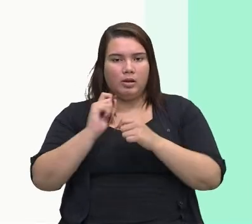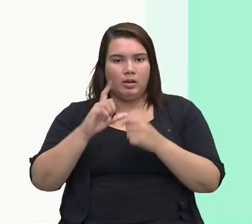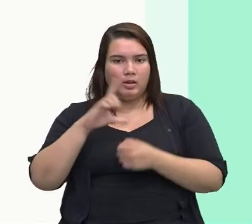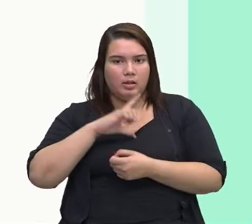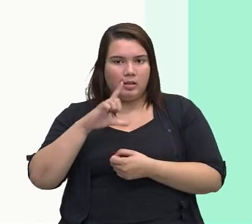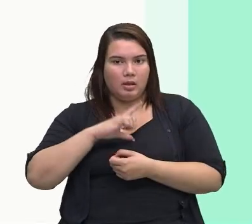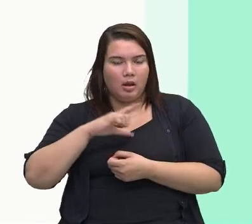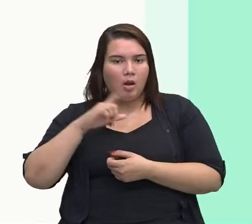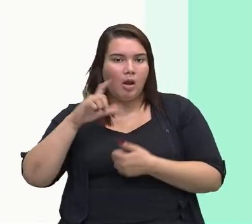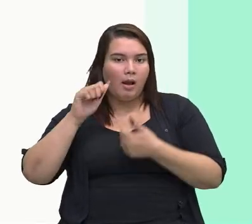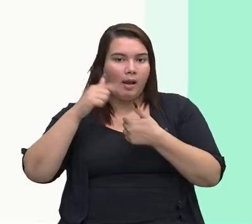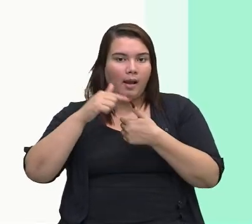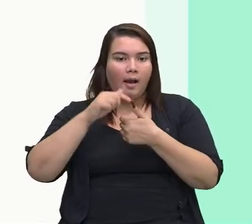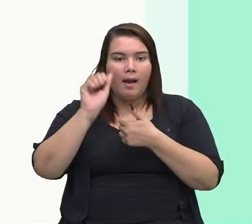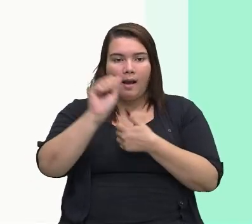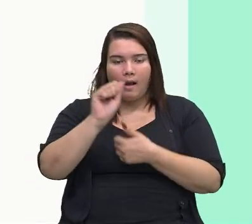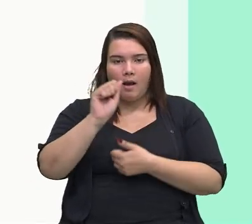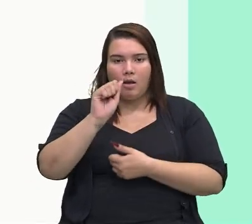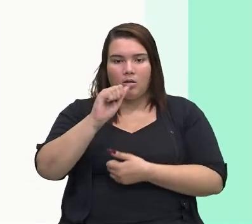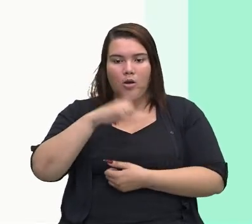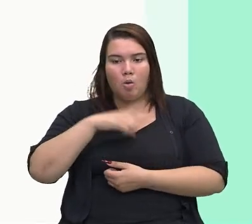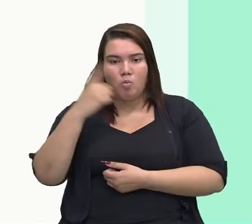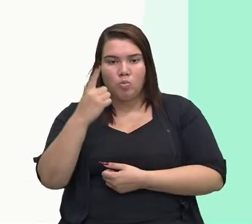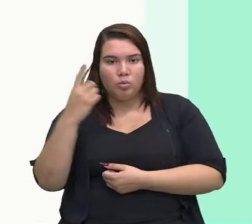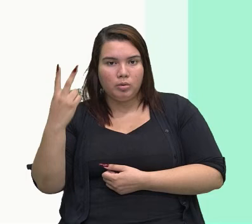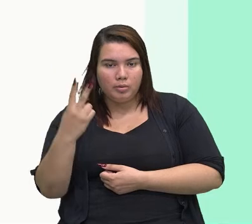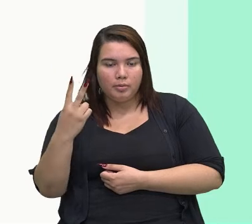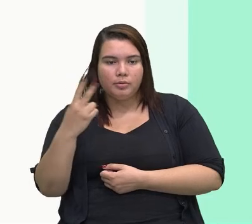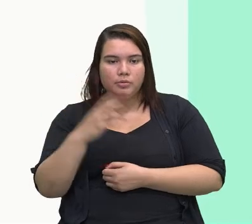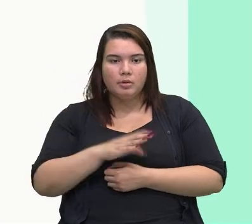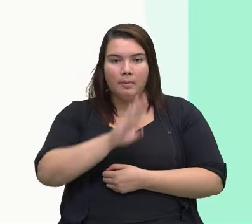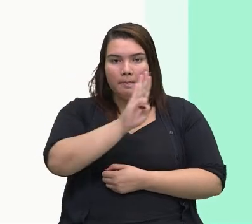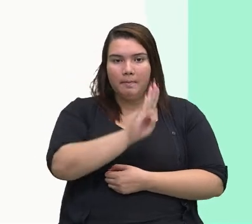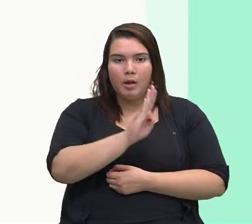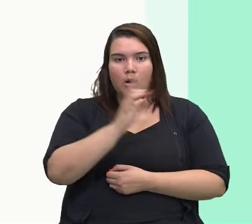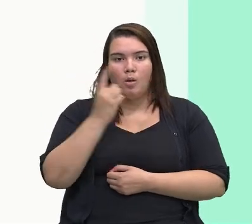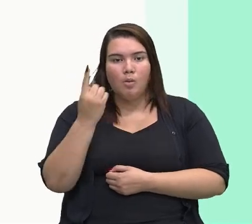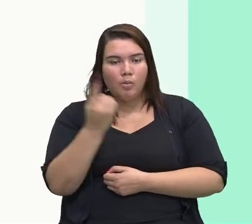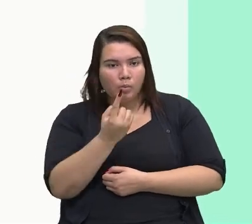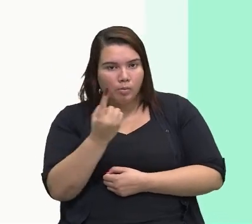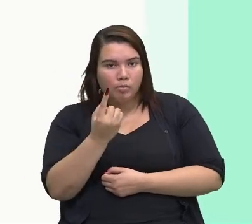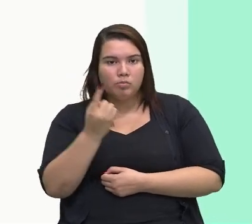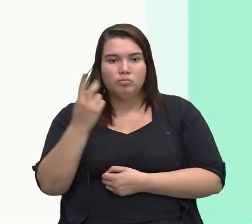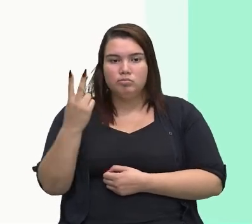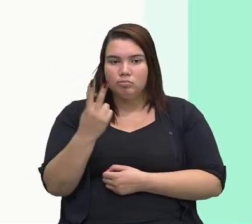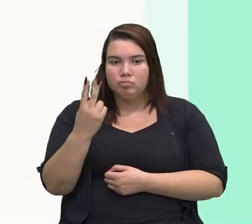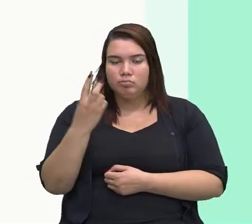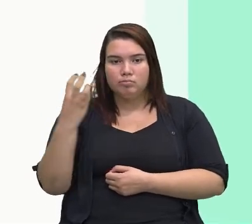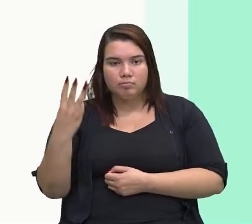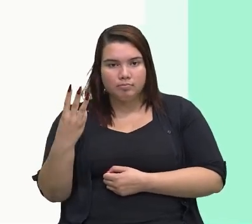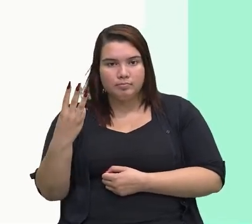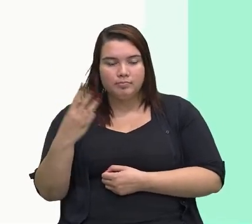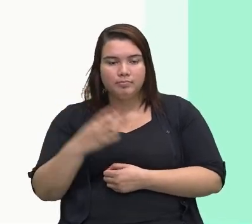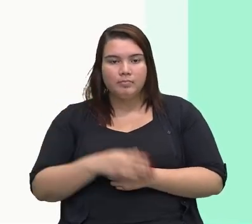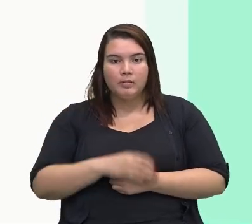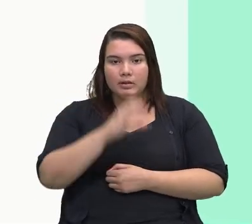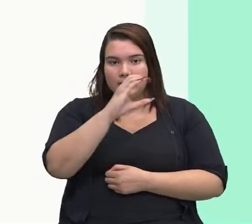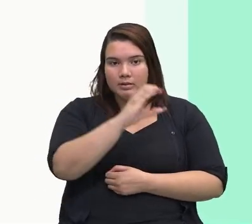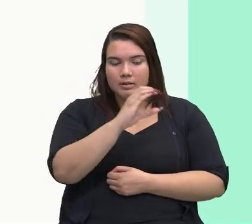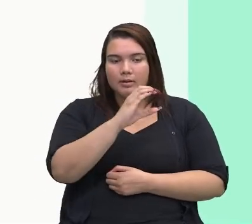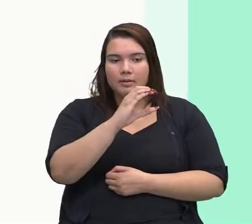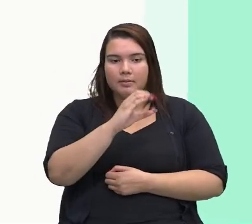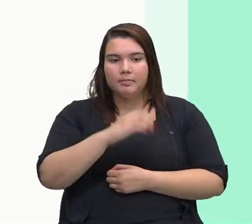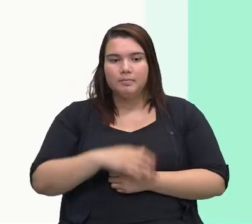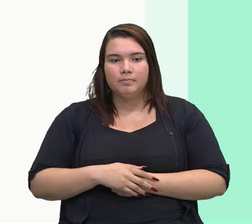se afirma em letra A, afirmativas 1 e 2, letra B, afirmativas 1, 2 e 3,